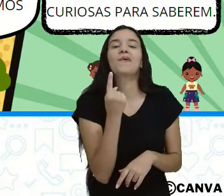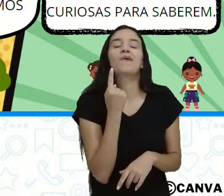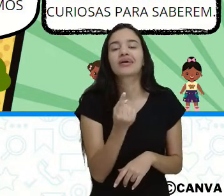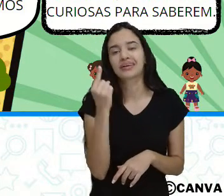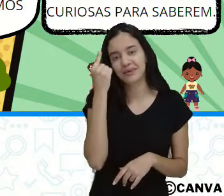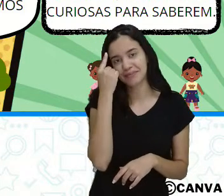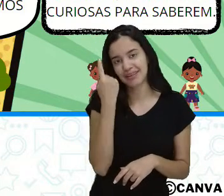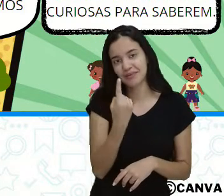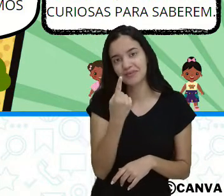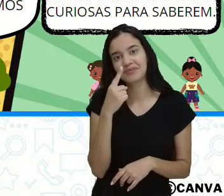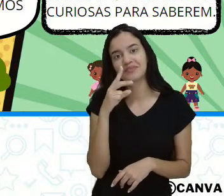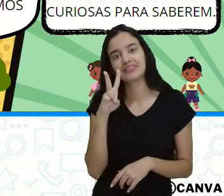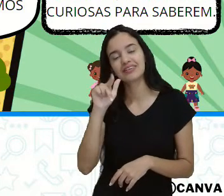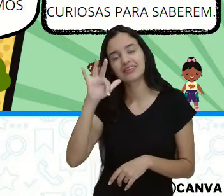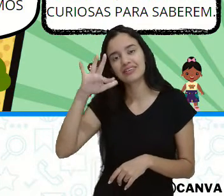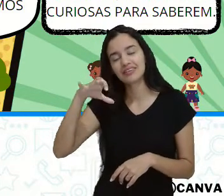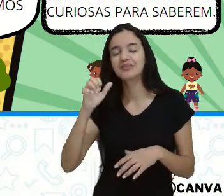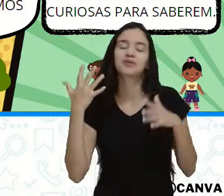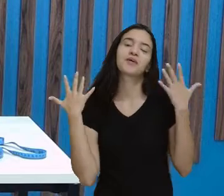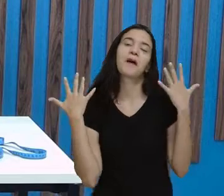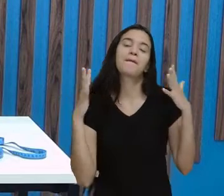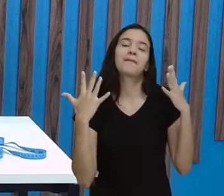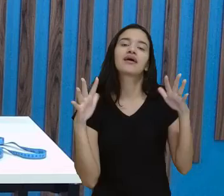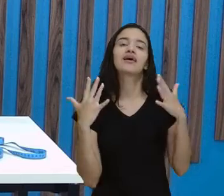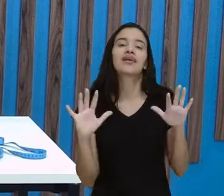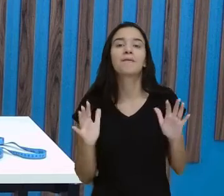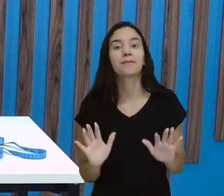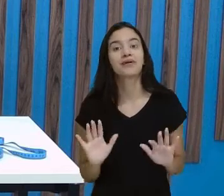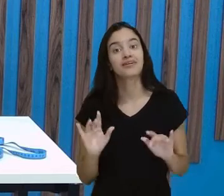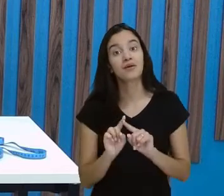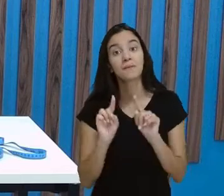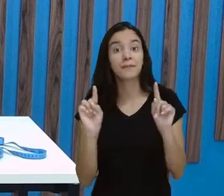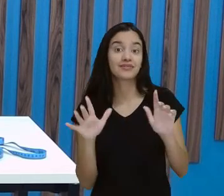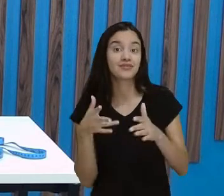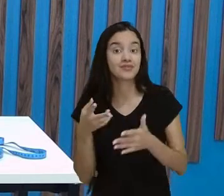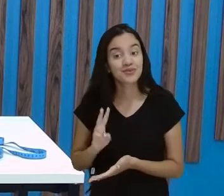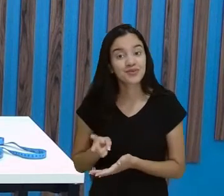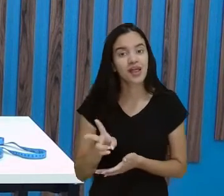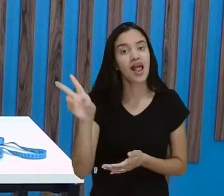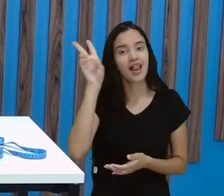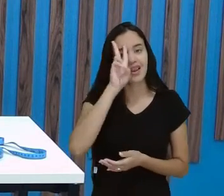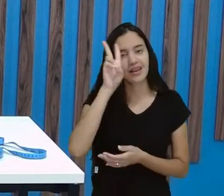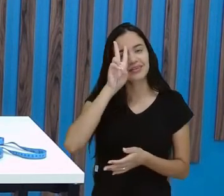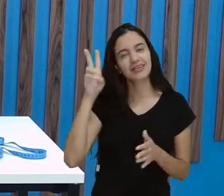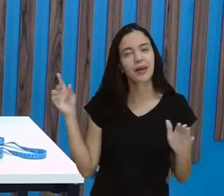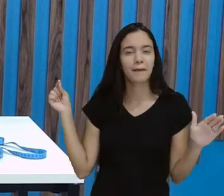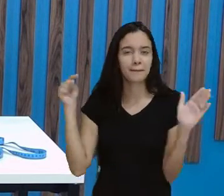aí em 1 litro, parabéns. Mas vamos continuar aqui, lembrando que tem aquela